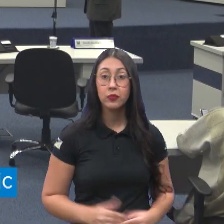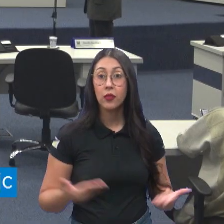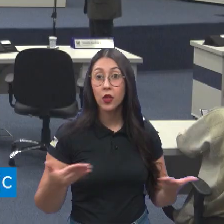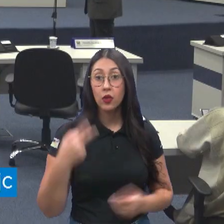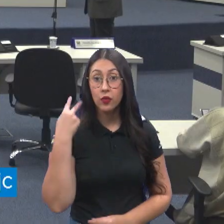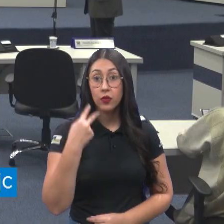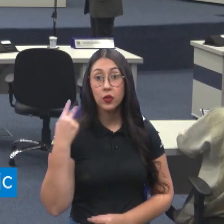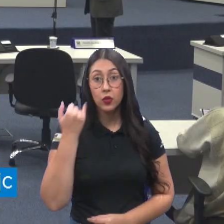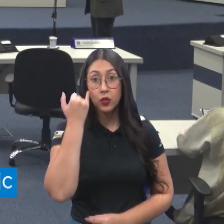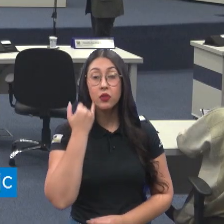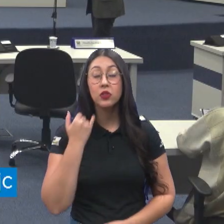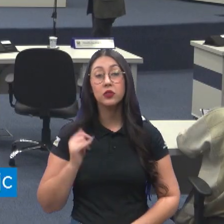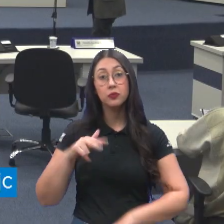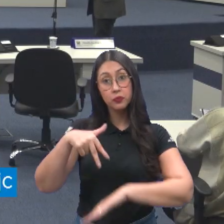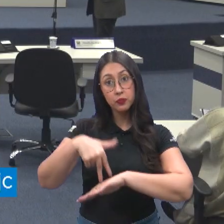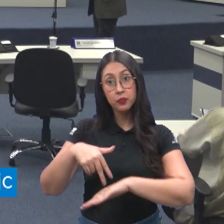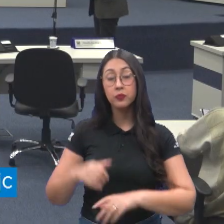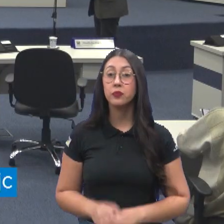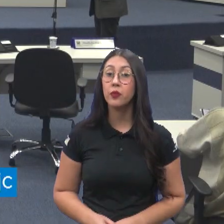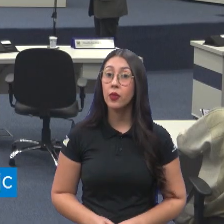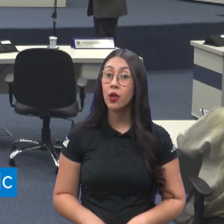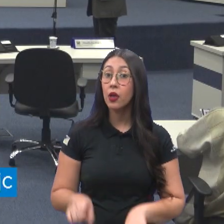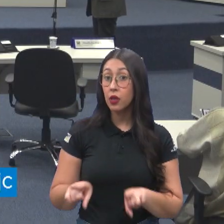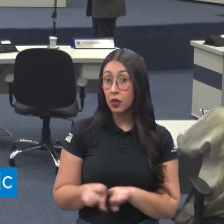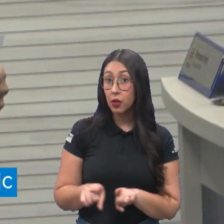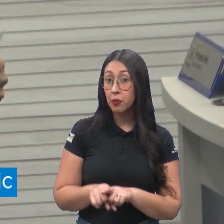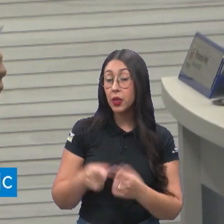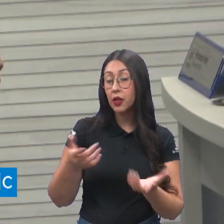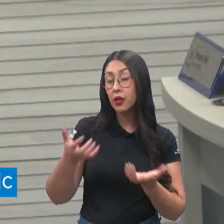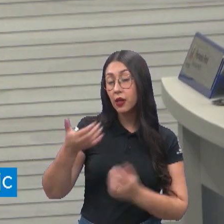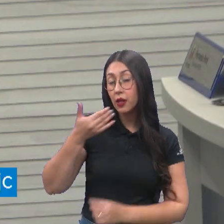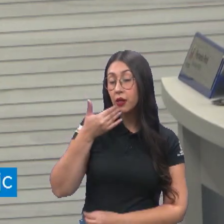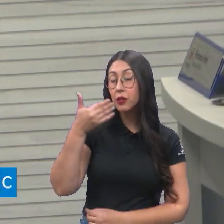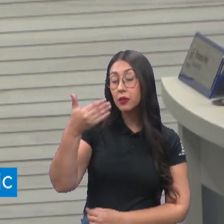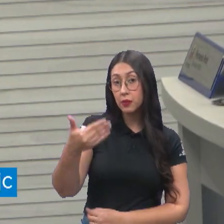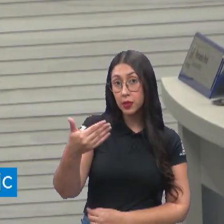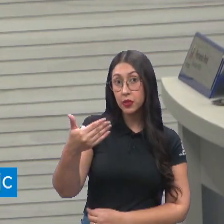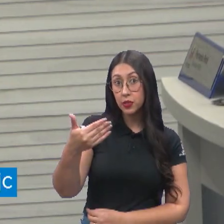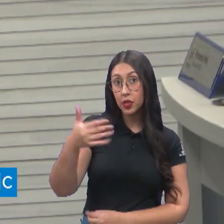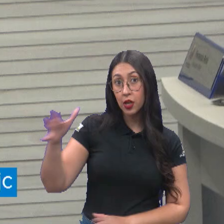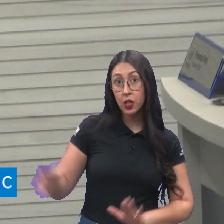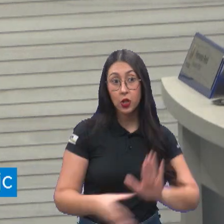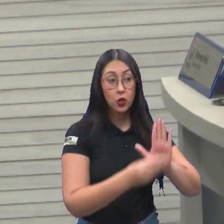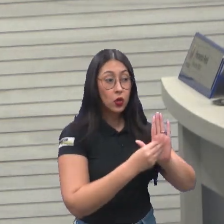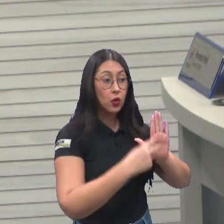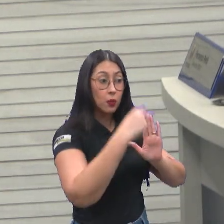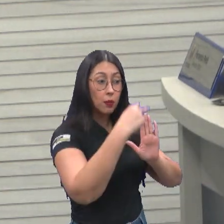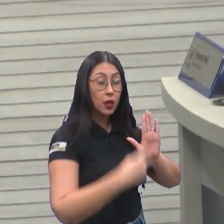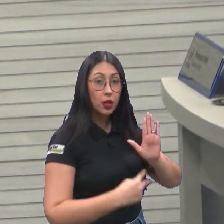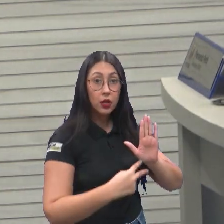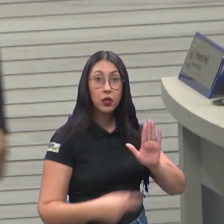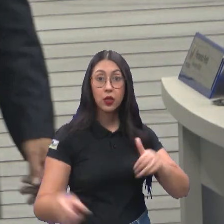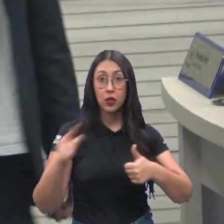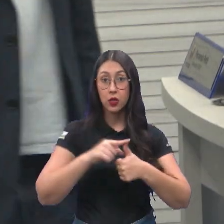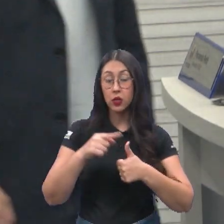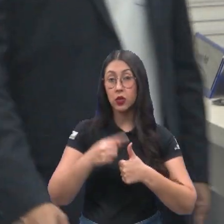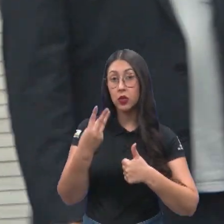vereador Zé Luiz. Senhor presidente, ainda em tempo, solicito também inclusão para leitura do processo